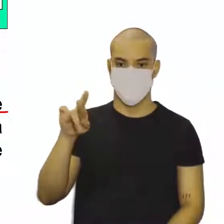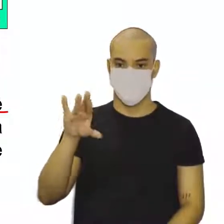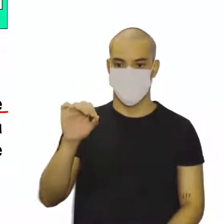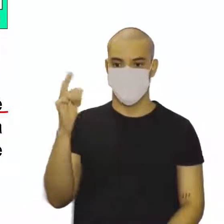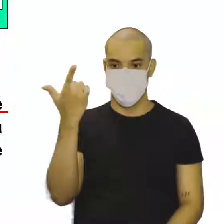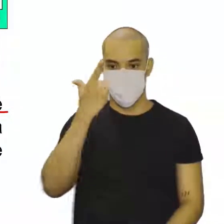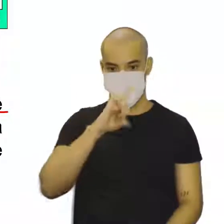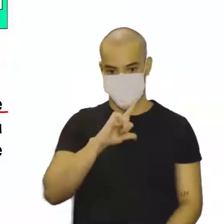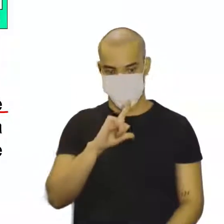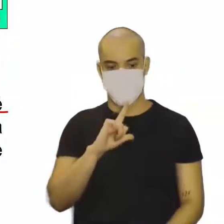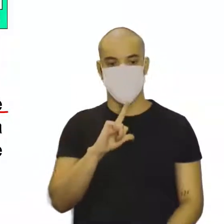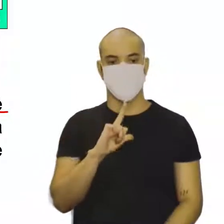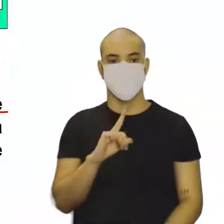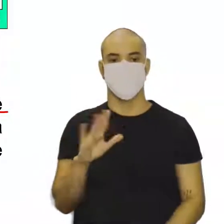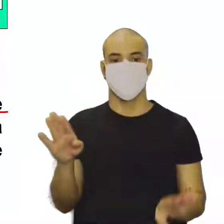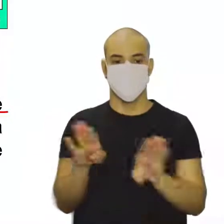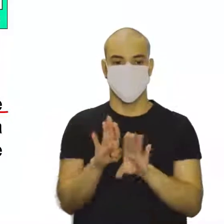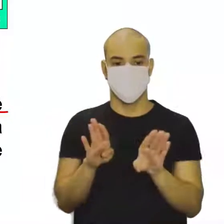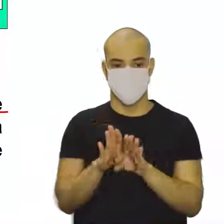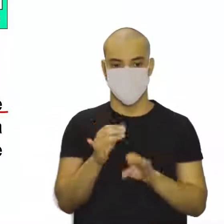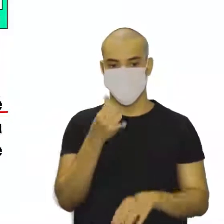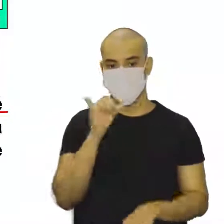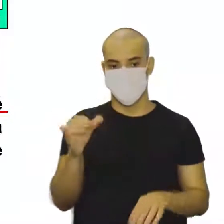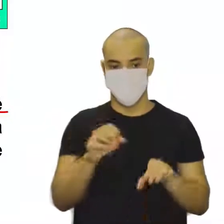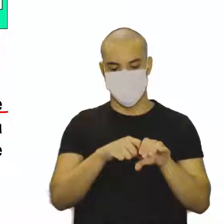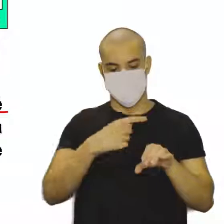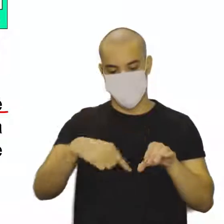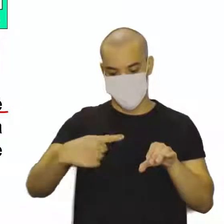caso, a corrente elétrica